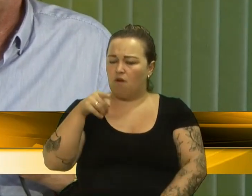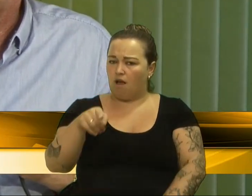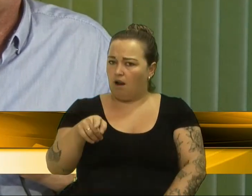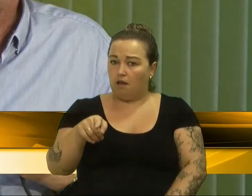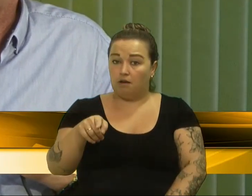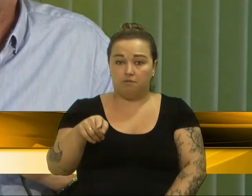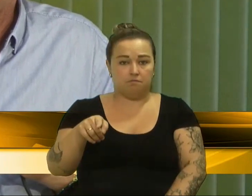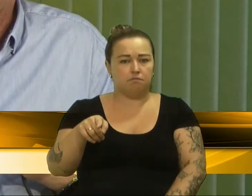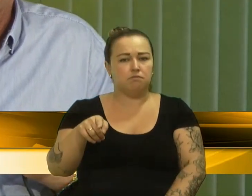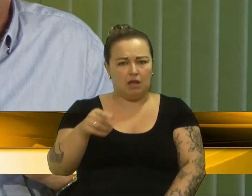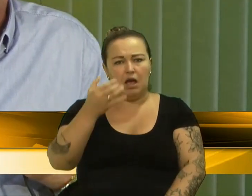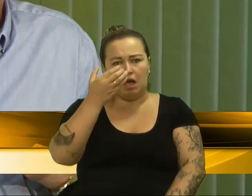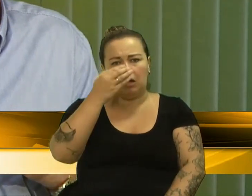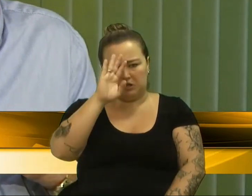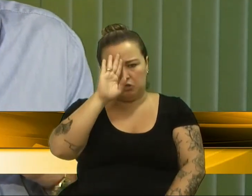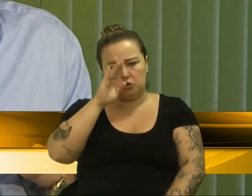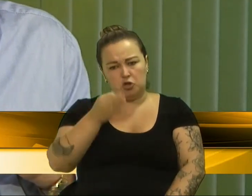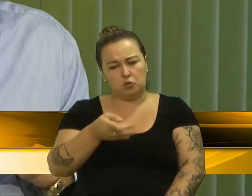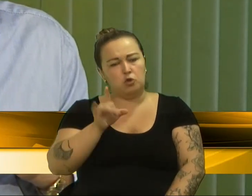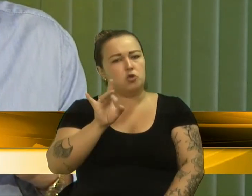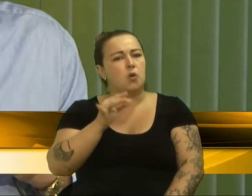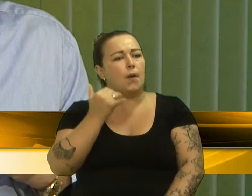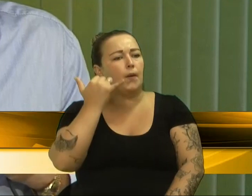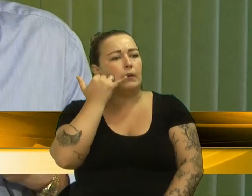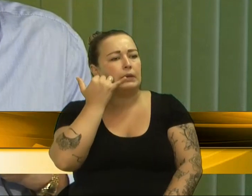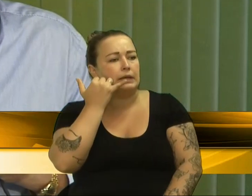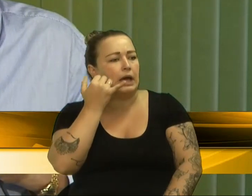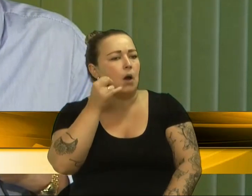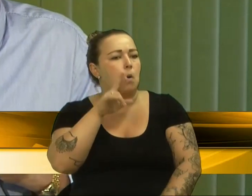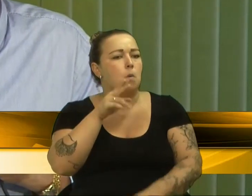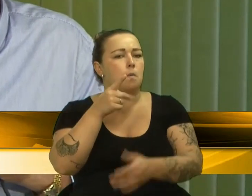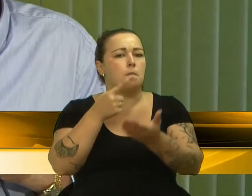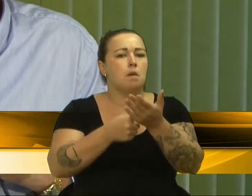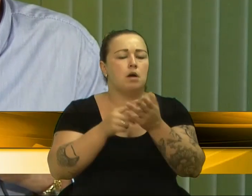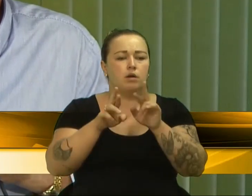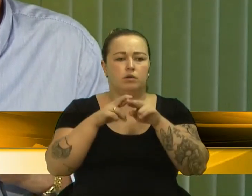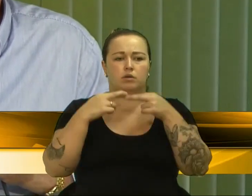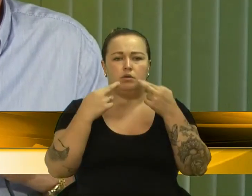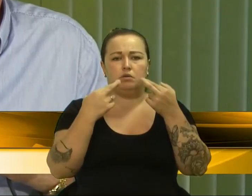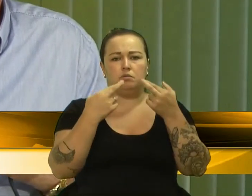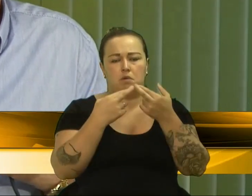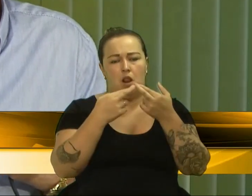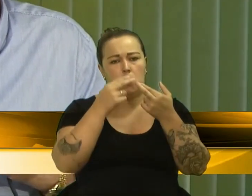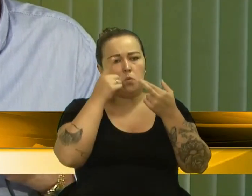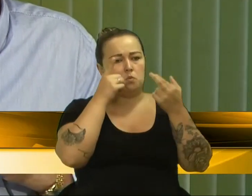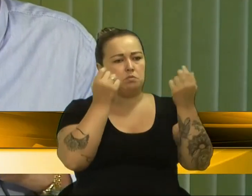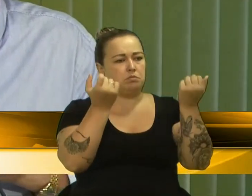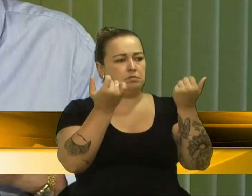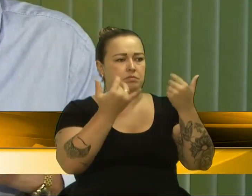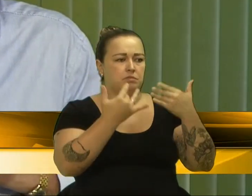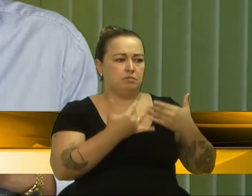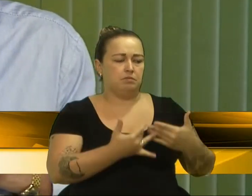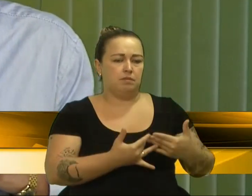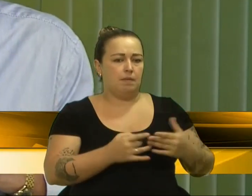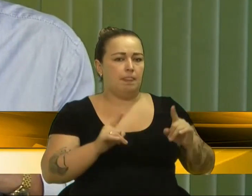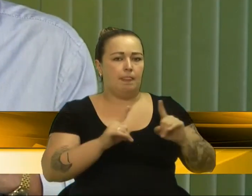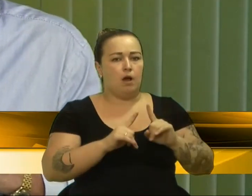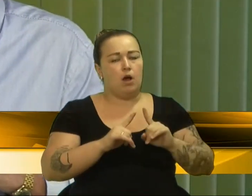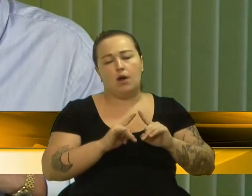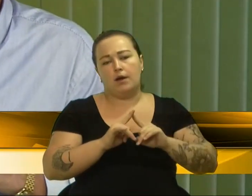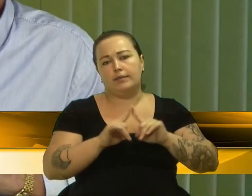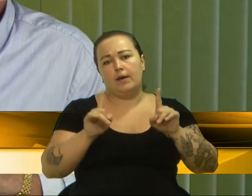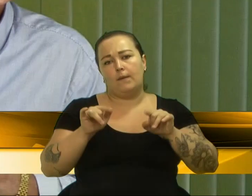estaria disposta a te dar todas as respostas dessas perguntas. Então era isso, não é como manifesto, não é